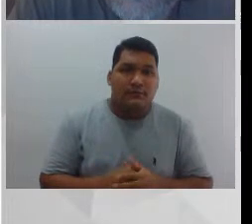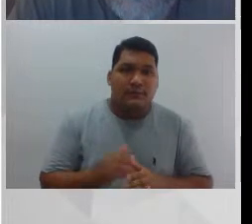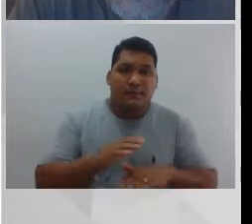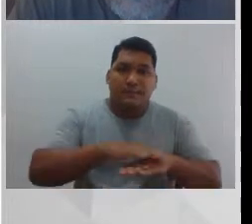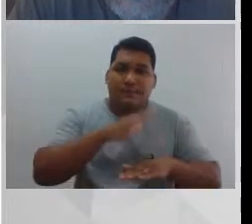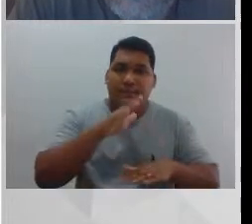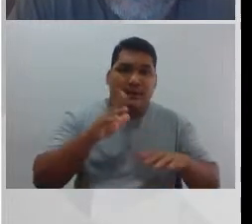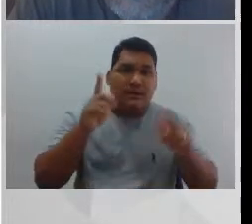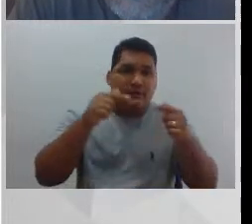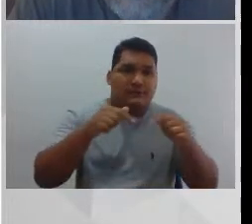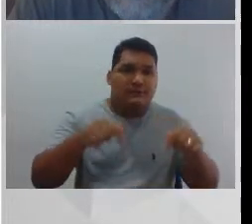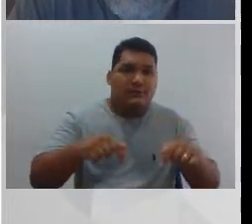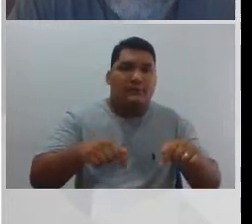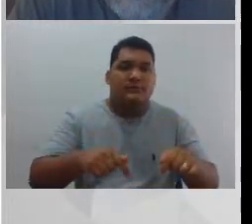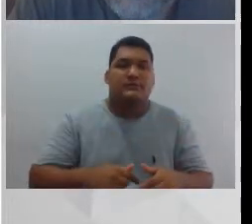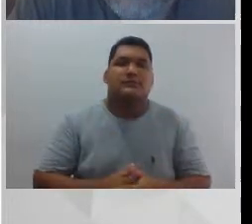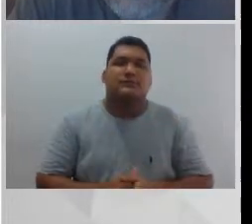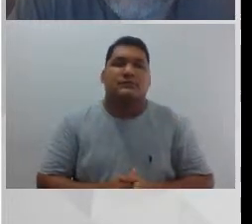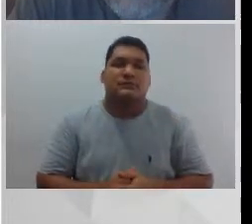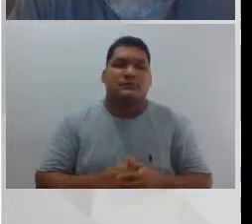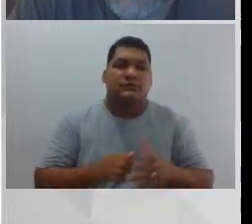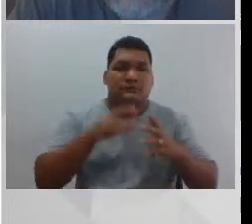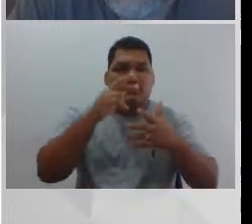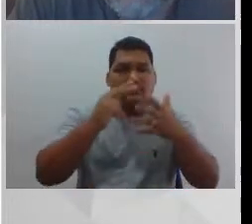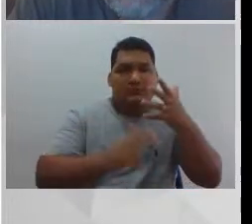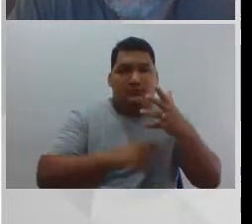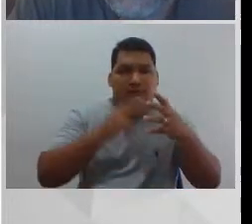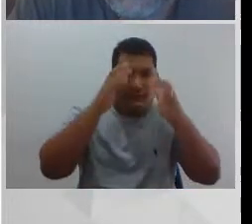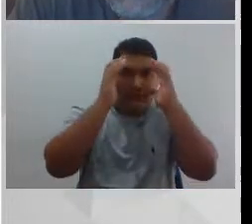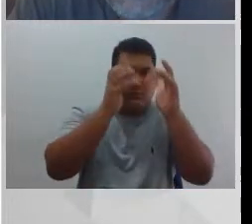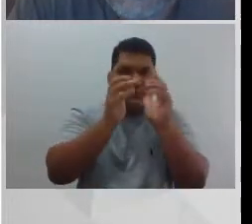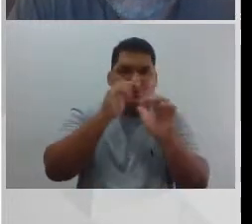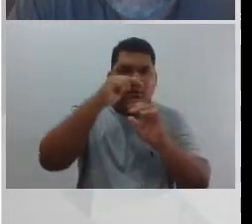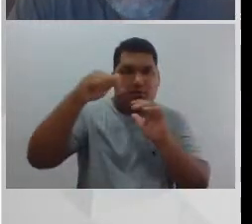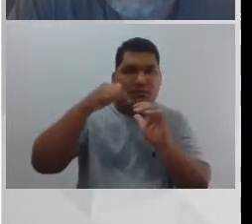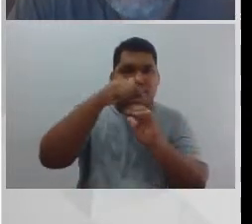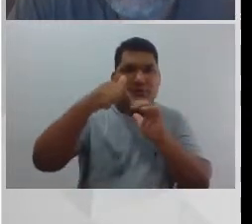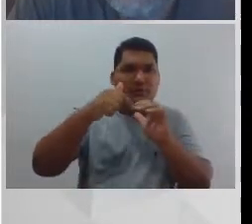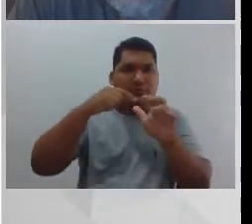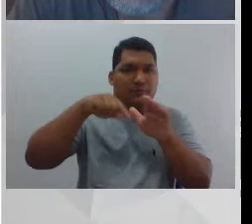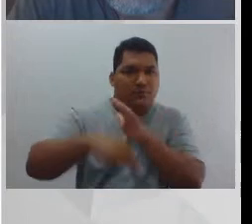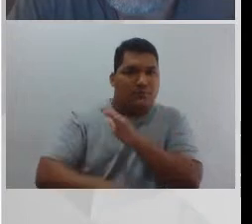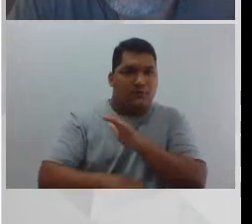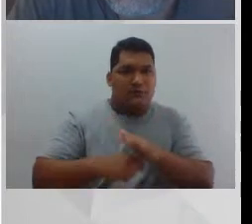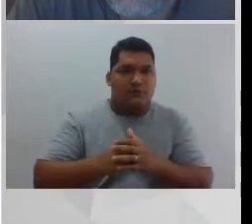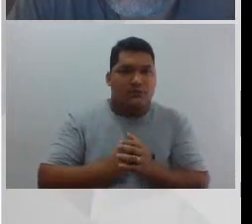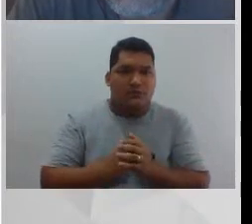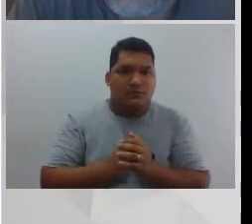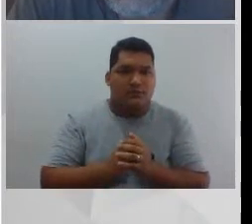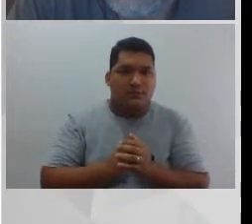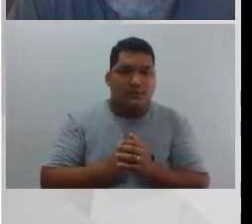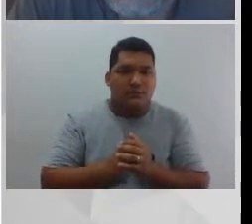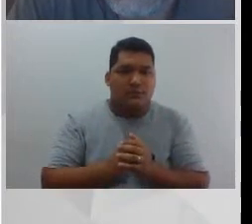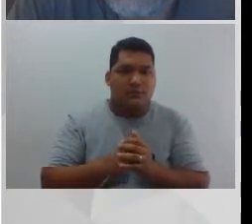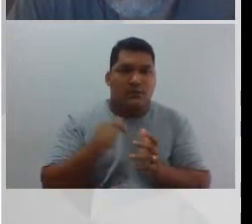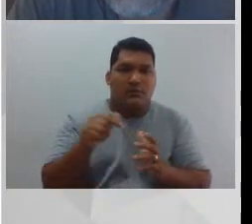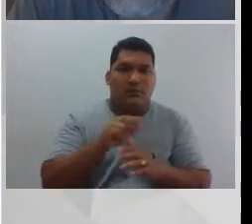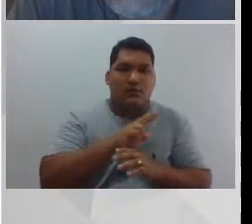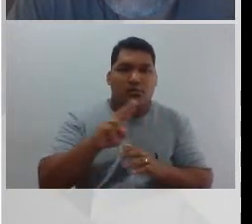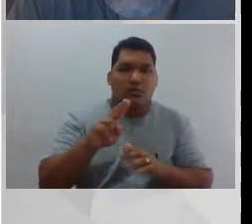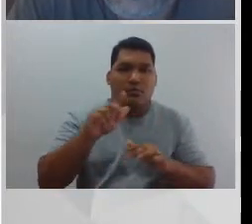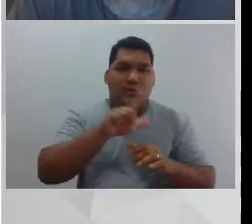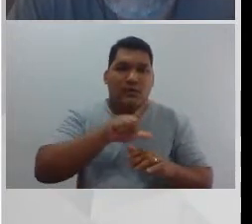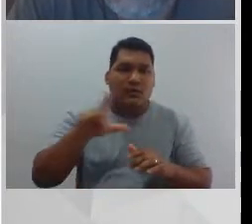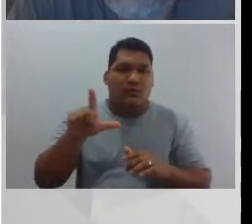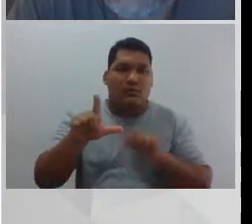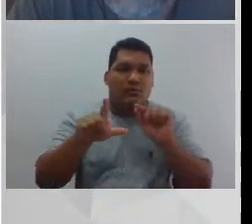mais recentes, né, de redes neurais, que são as redes neurais profundas, que são chamadas na literatura